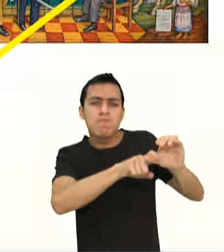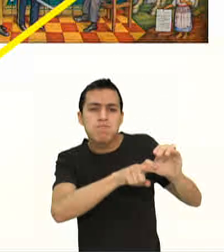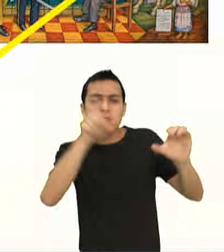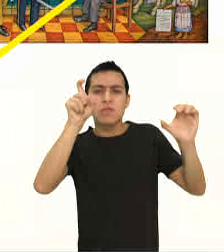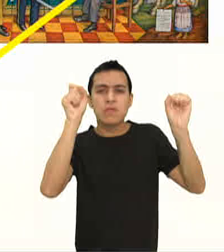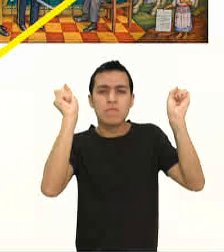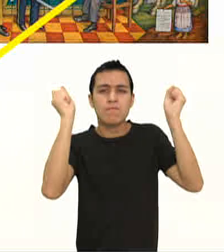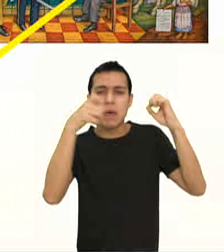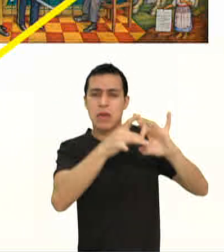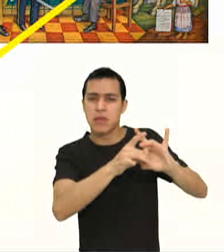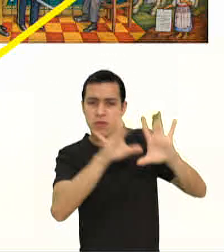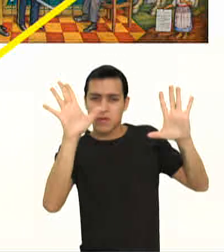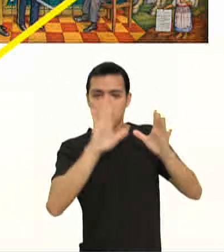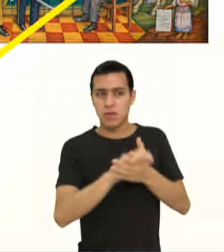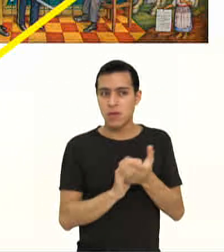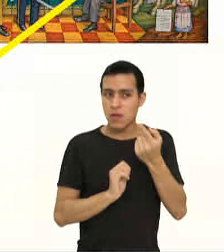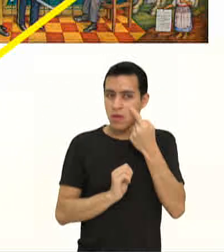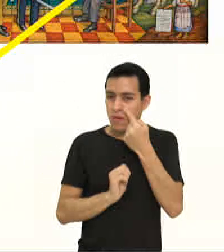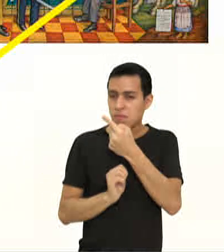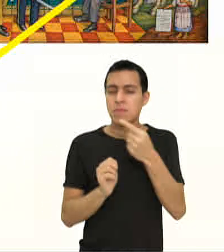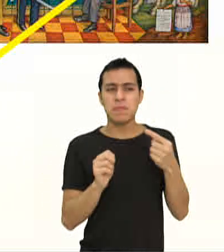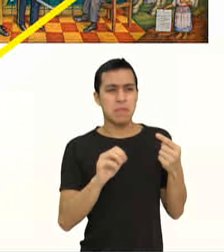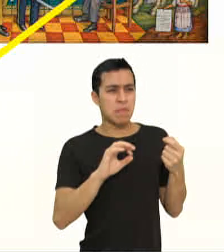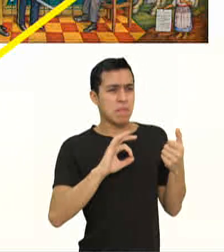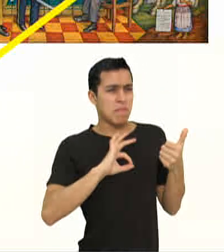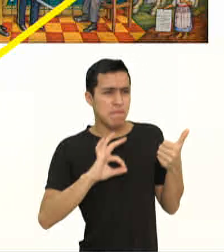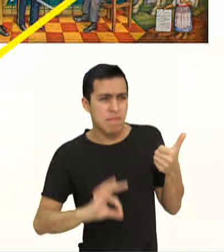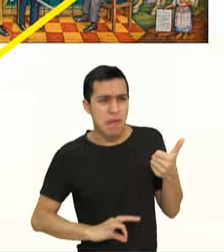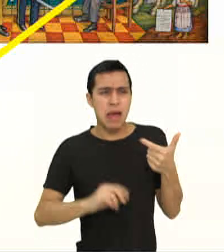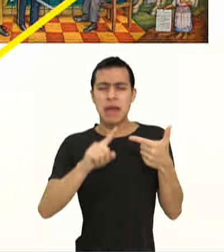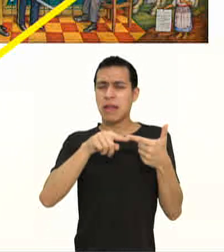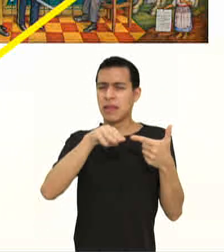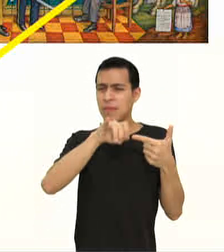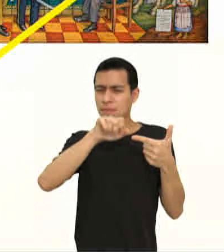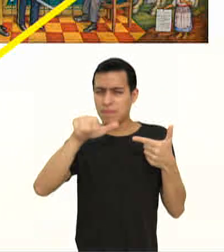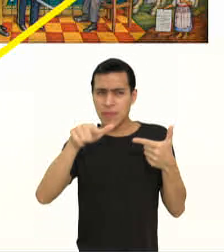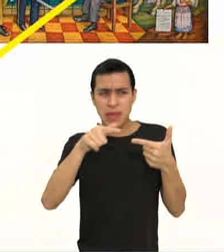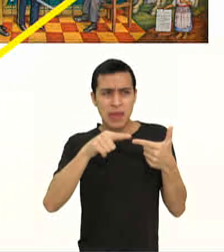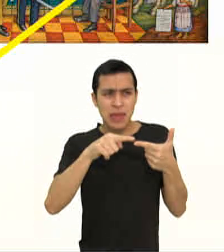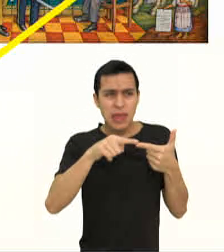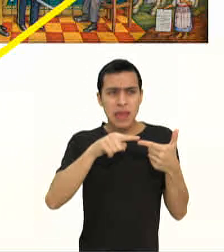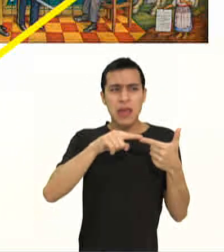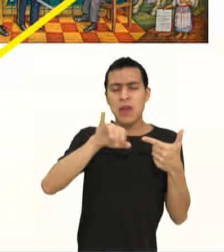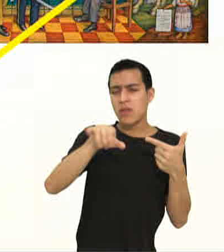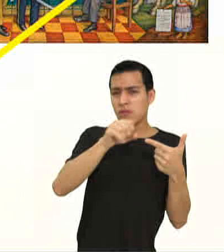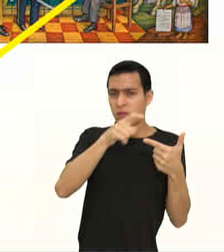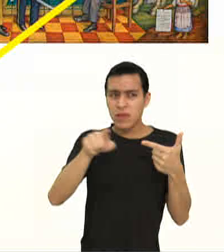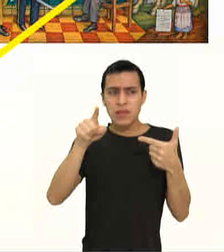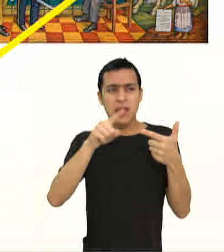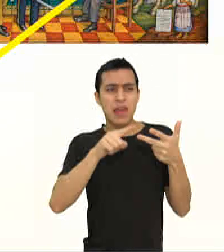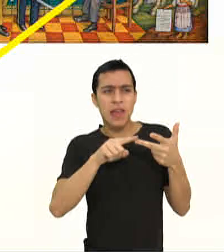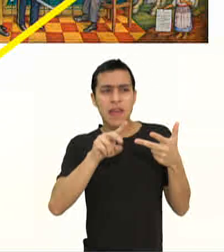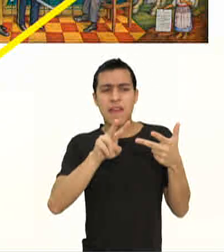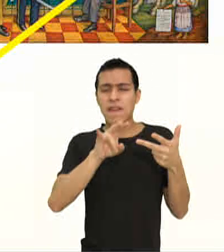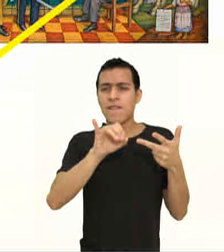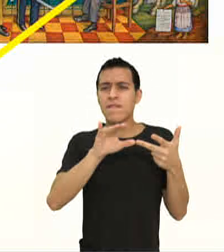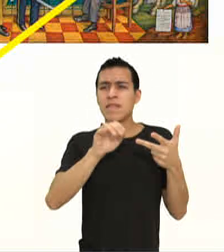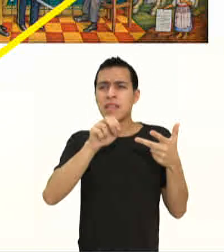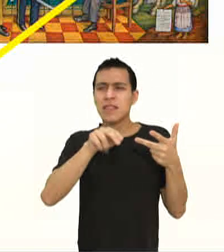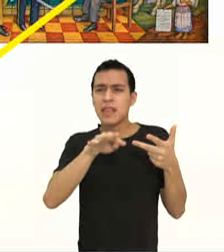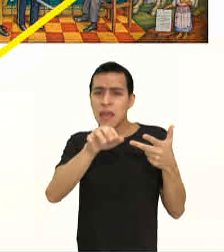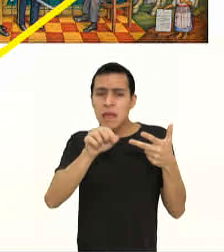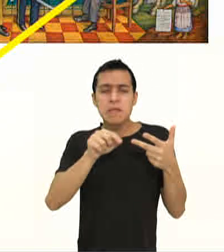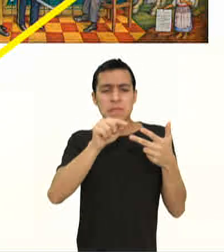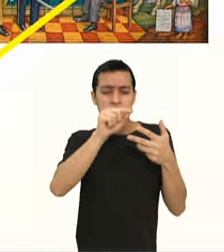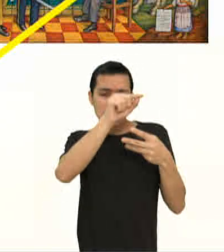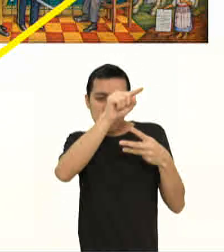Padre Hidalgo, o José Maria Morelos, e até coloquei um aqui, não sei se você recorda, o Vicente Guerreiro, que vai ser aquele que vai se apoiar